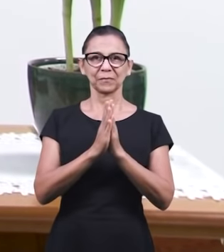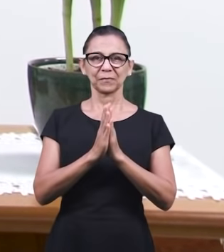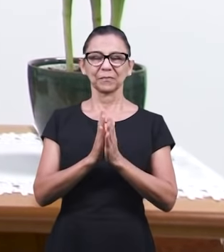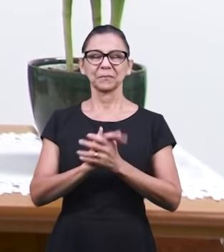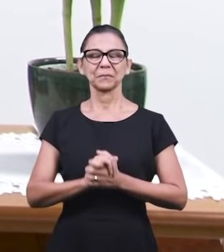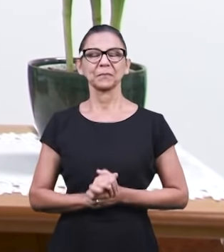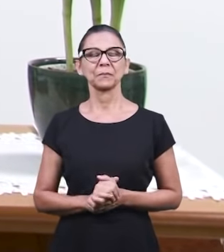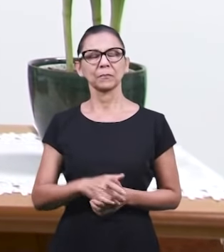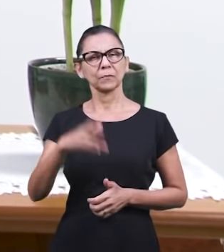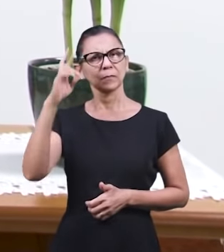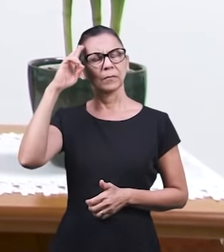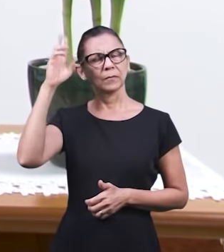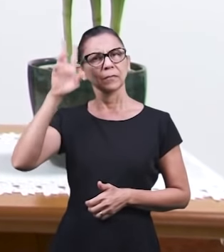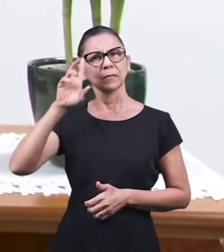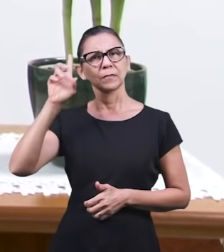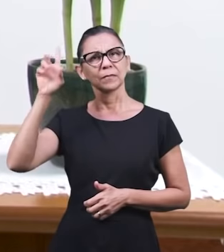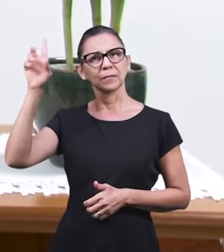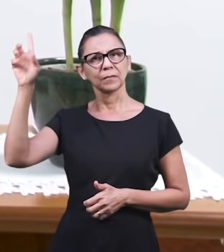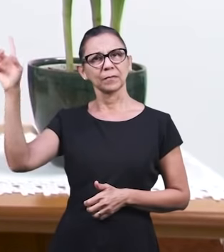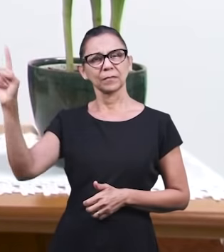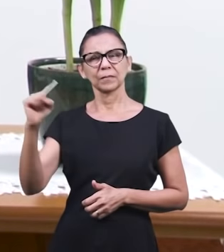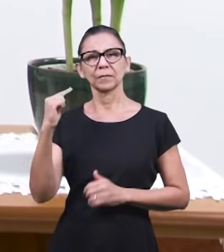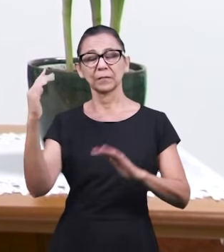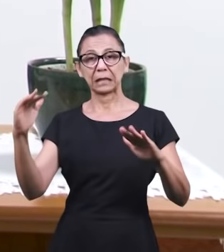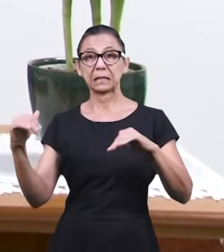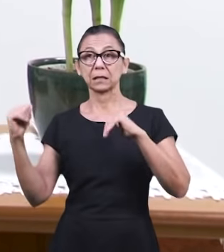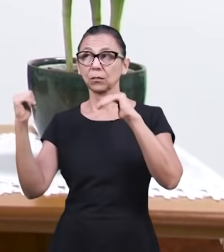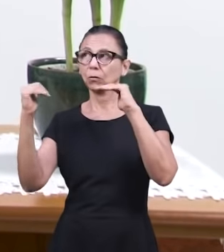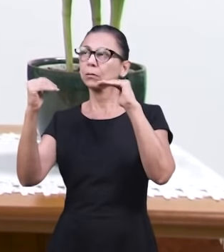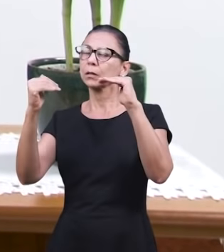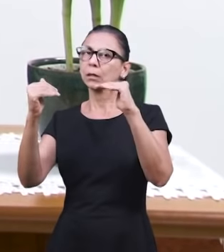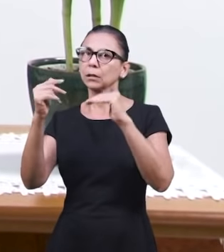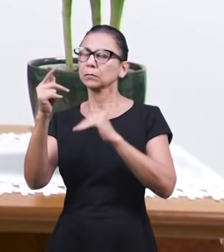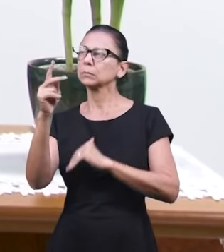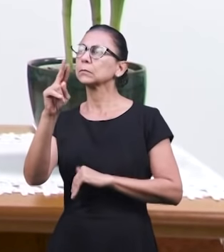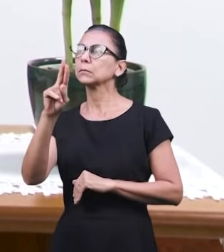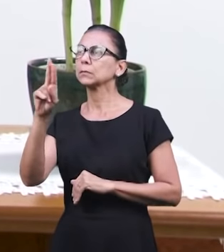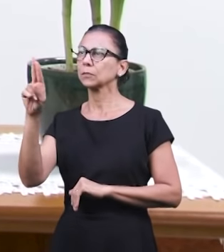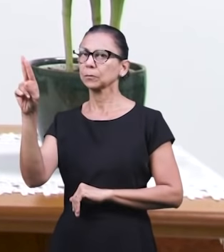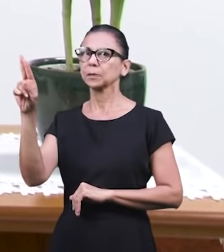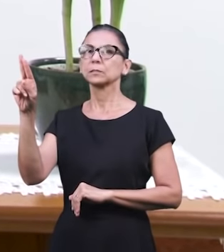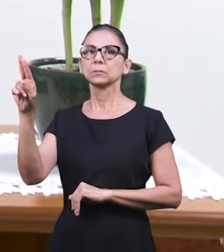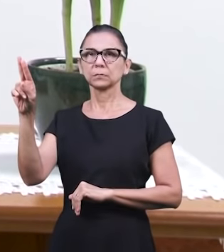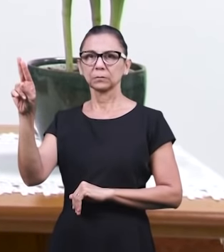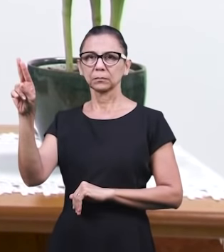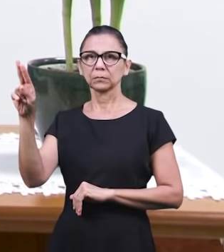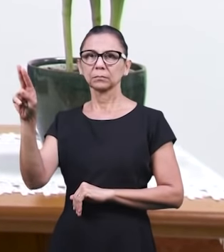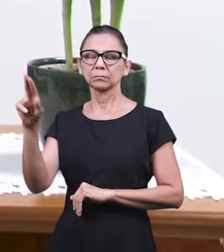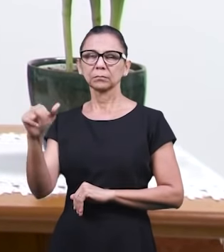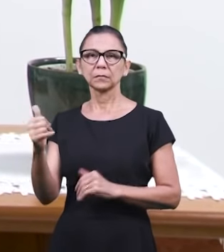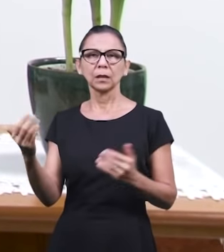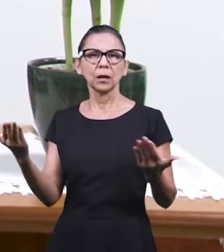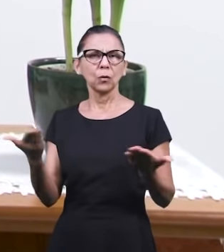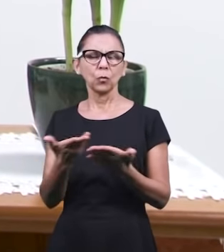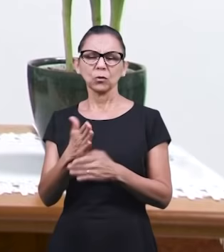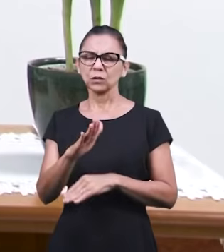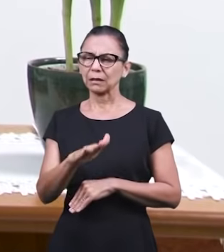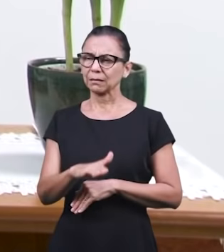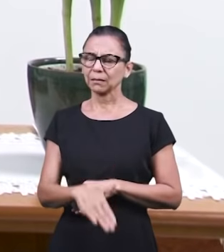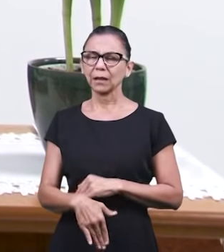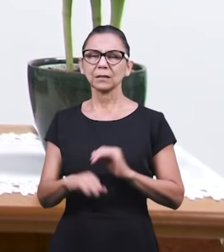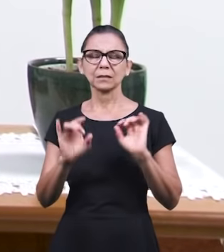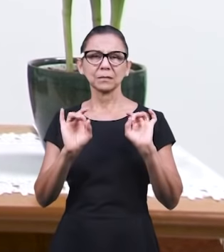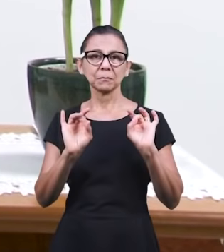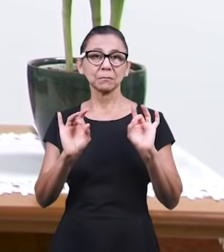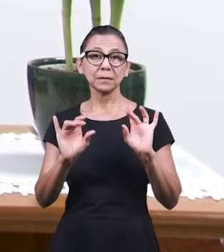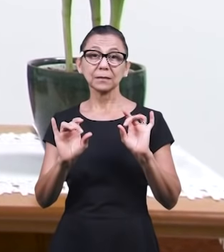terminando a nossa reunião. Senhor Deus, nós louvamos e glorificamos ao Teu nome, particularmente nesta tarde,